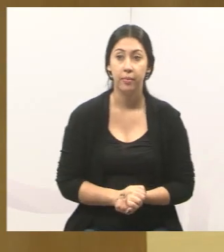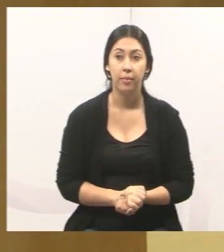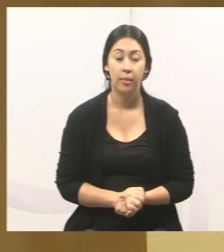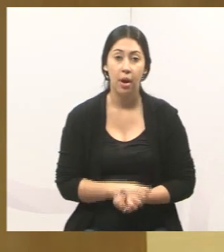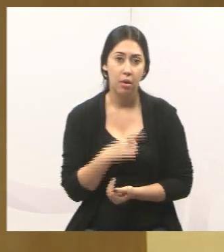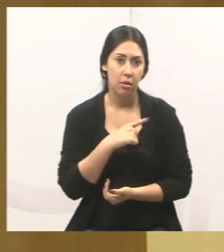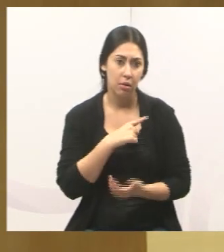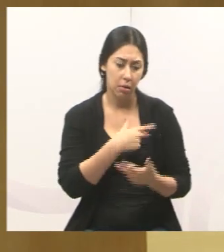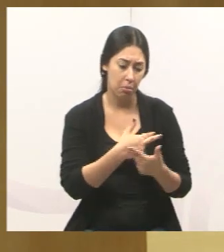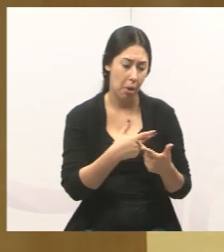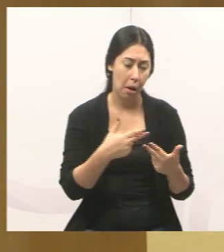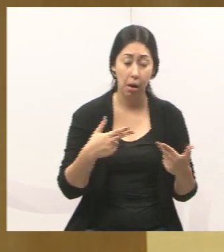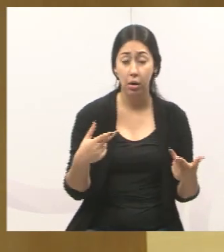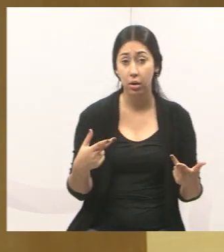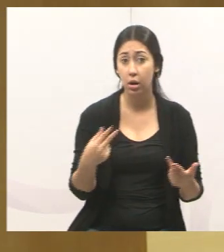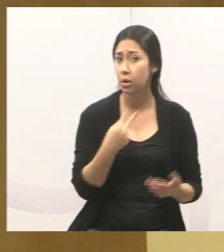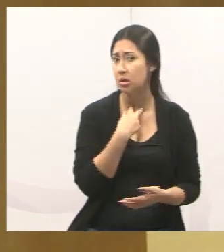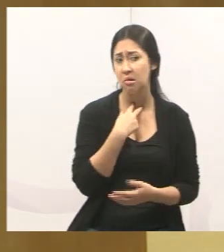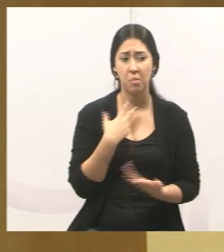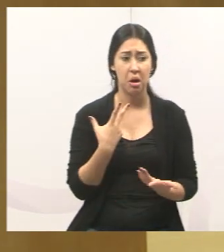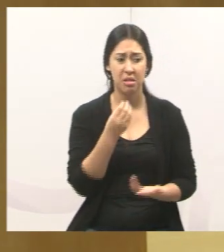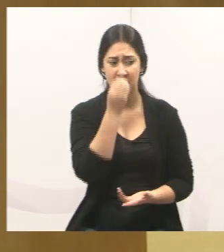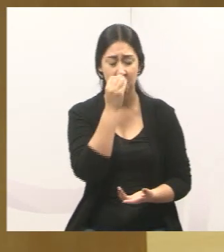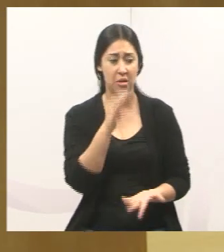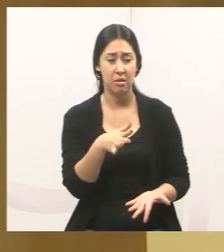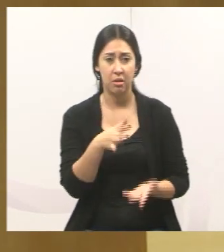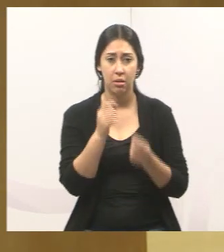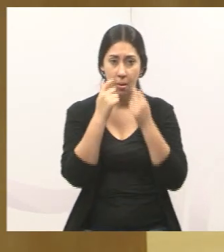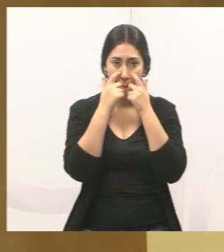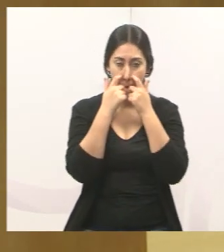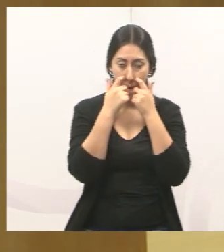que não dá para fechar os olhos.